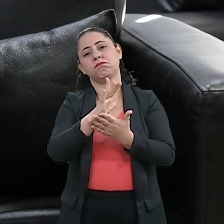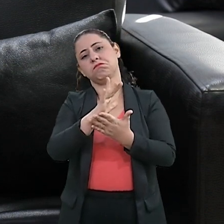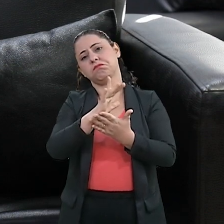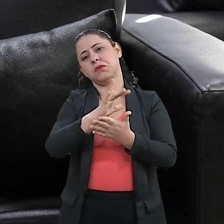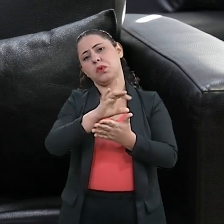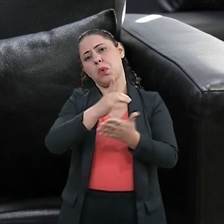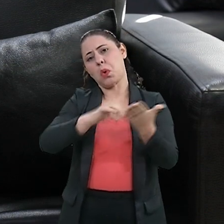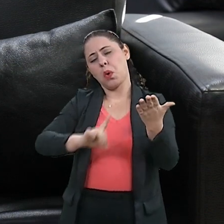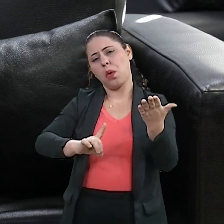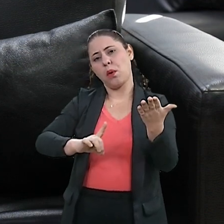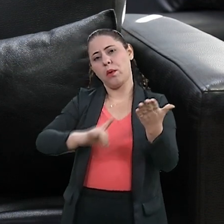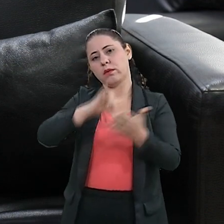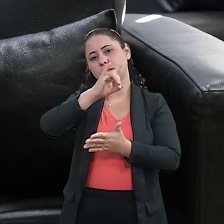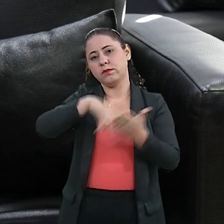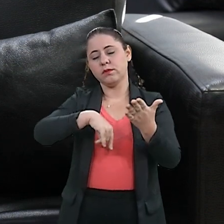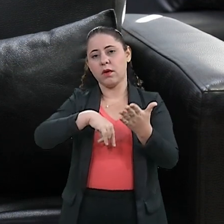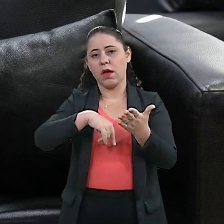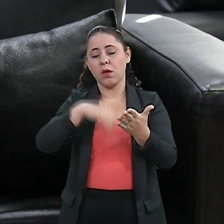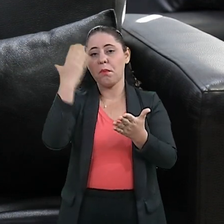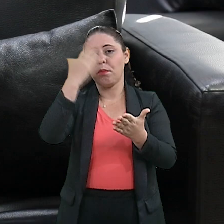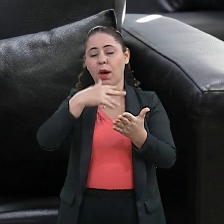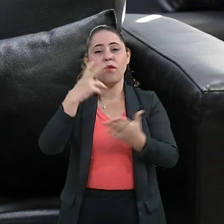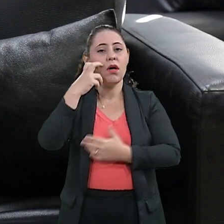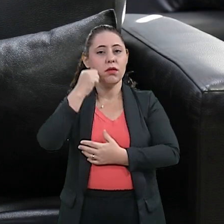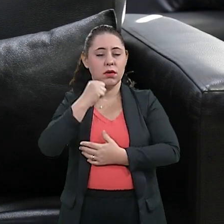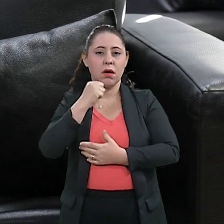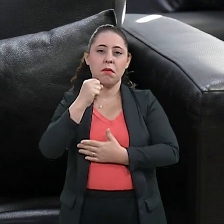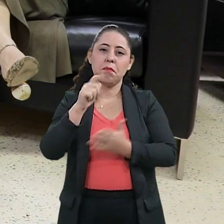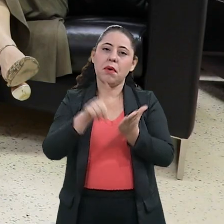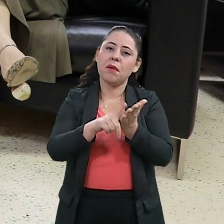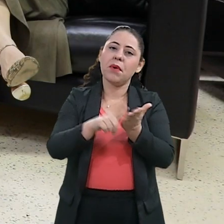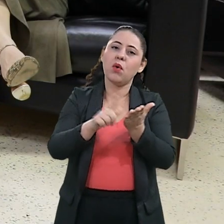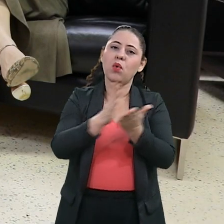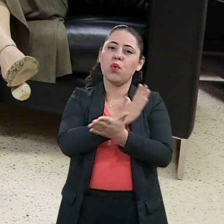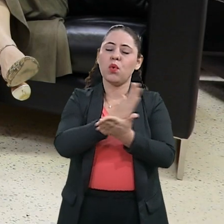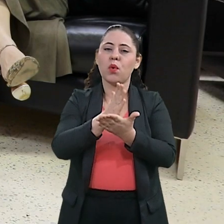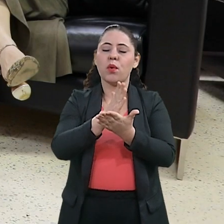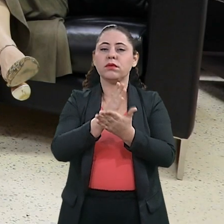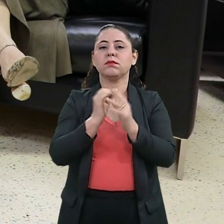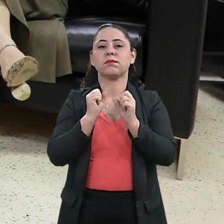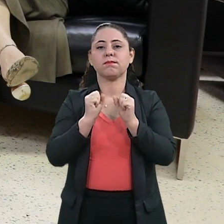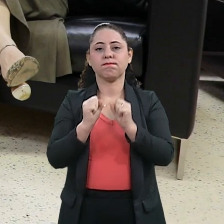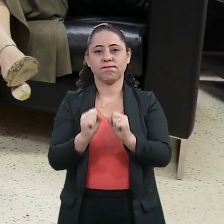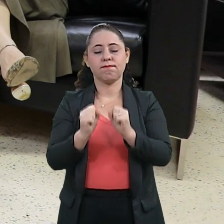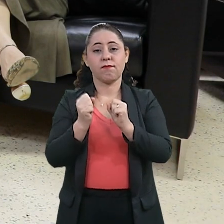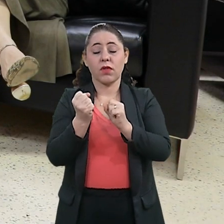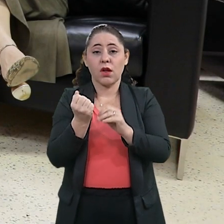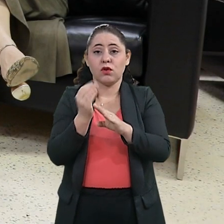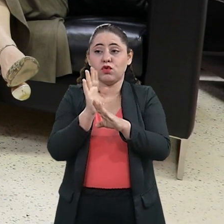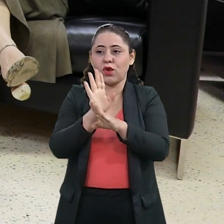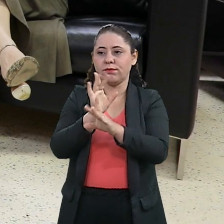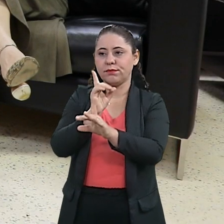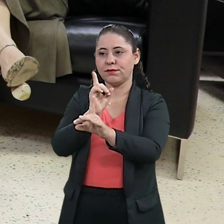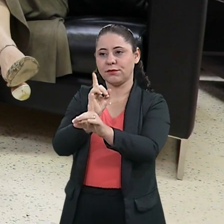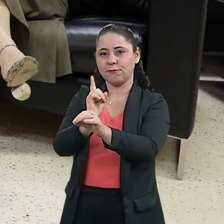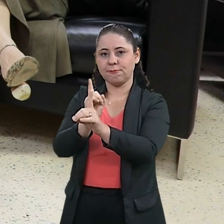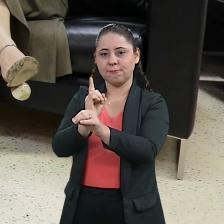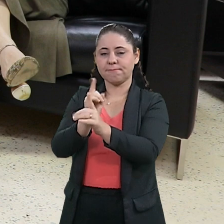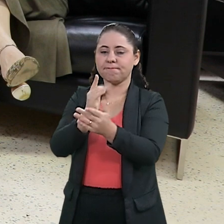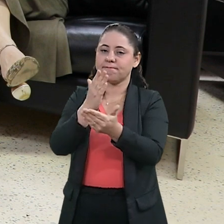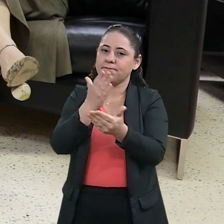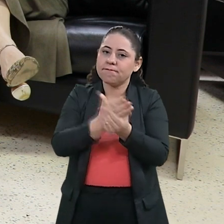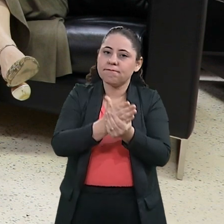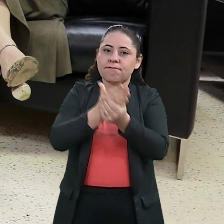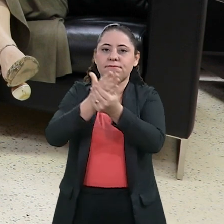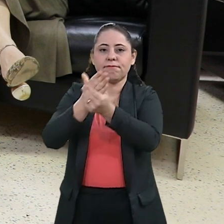documento relativo à sua adoção, alguma coisa que possa ajudar a